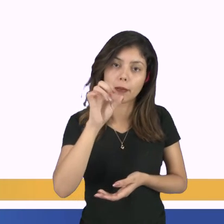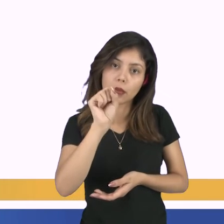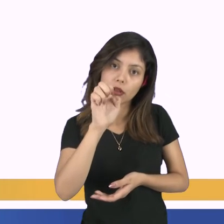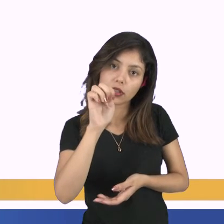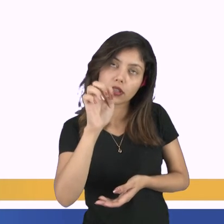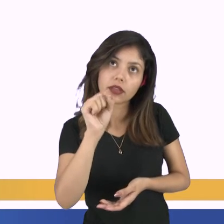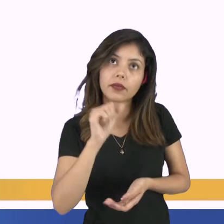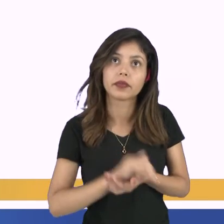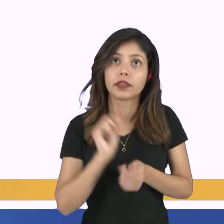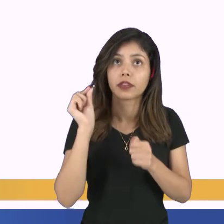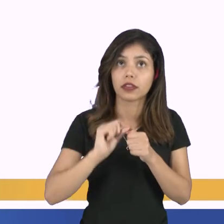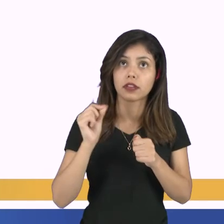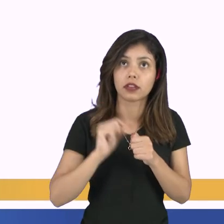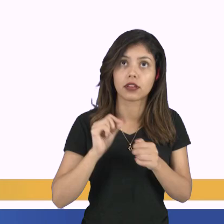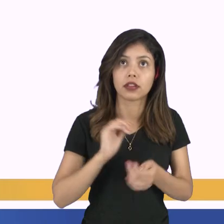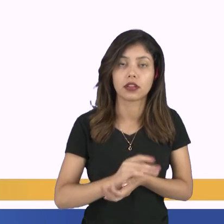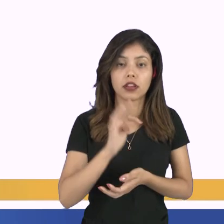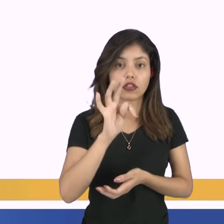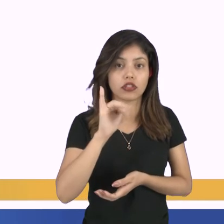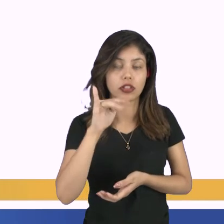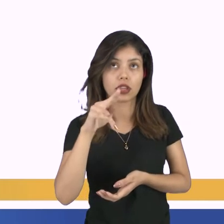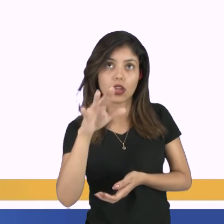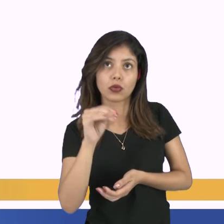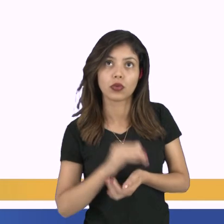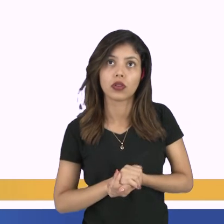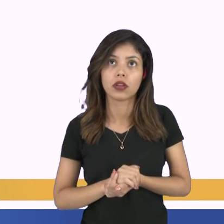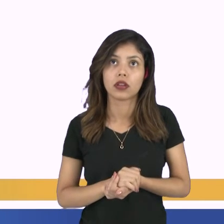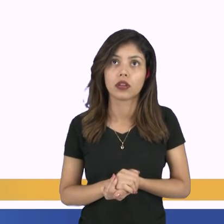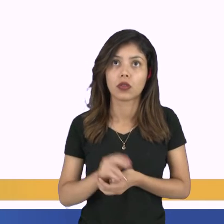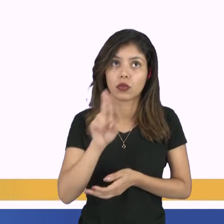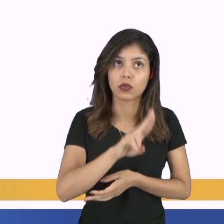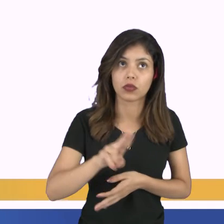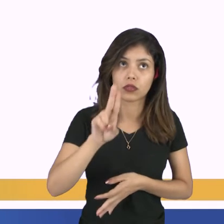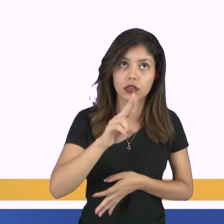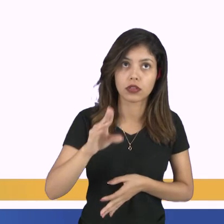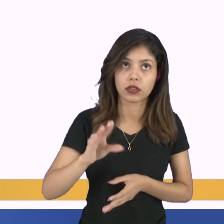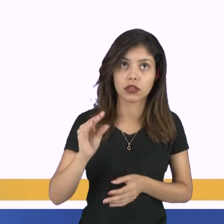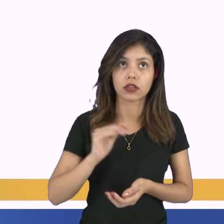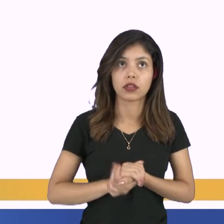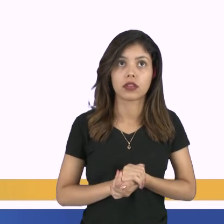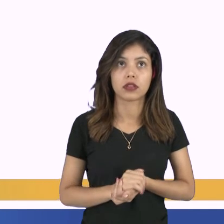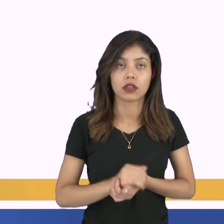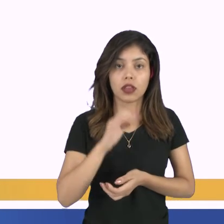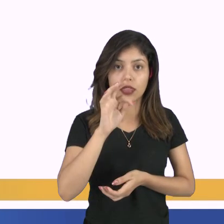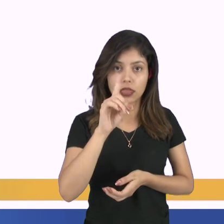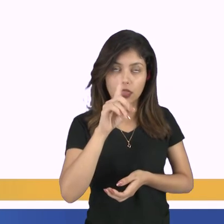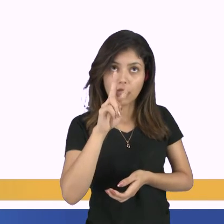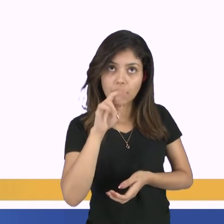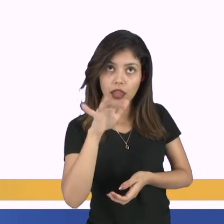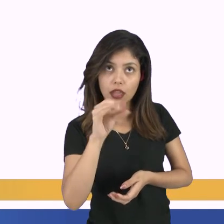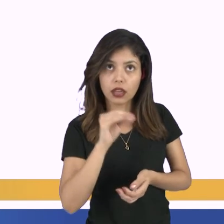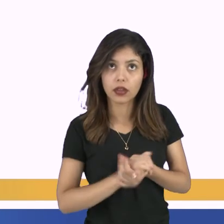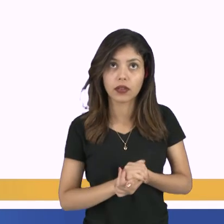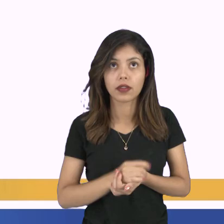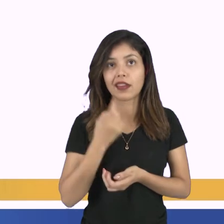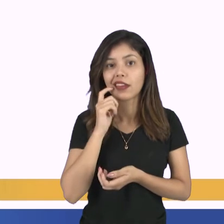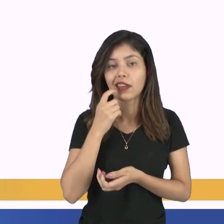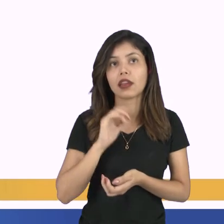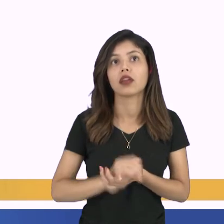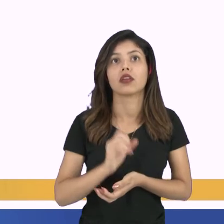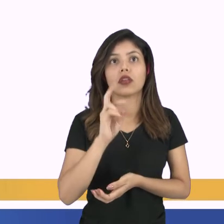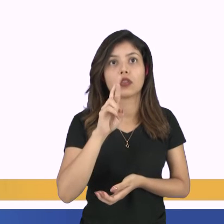próteses. Feita com ligas de titânio, essas próteses são usadas para fixar coroas dentárias,